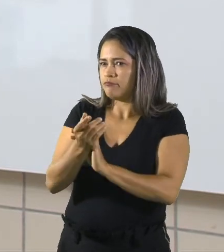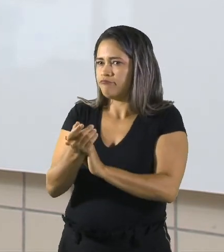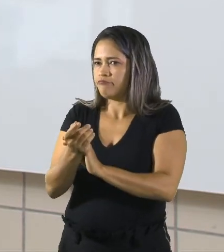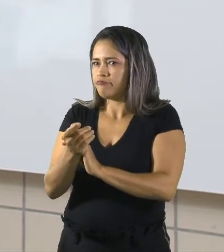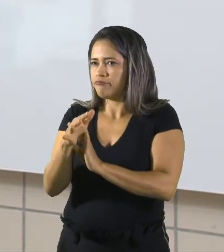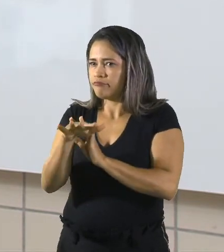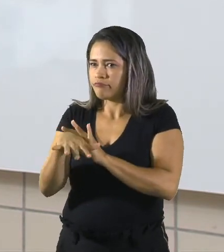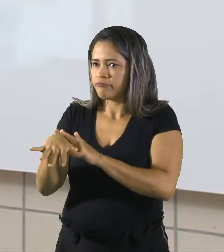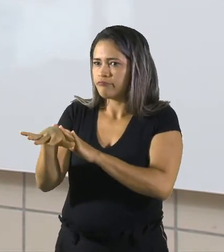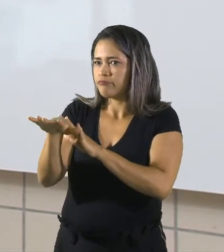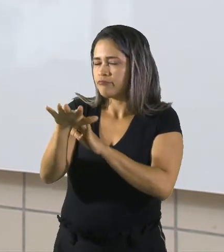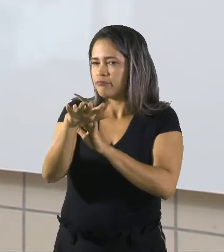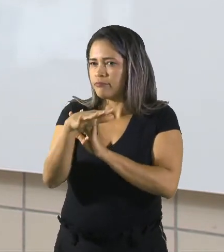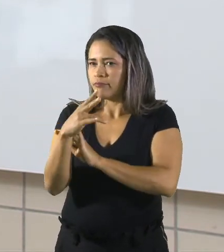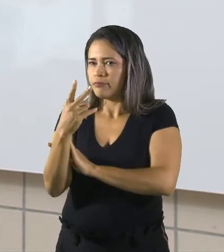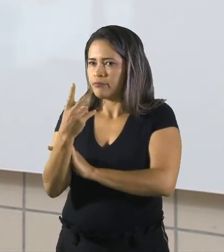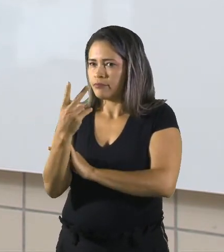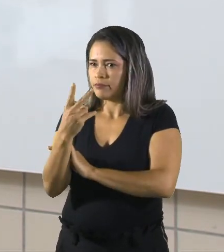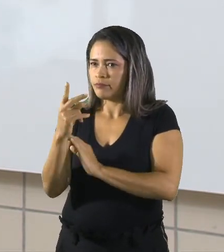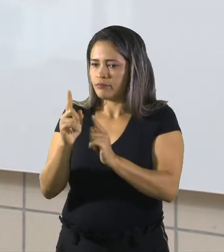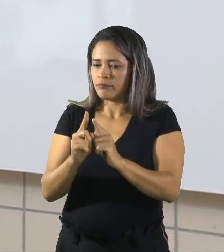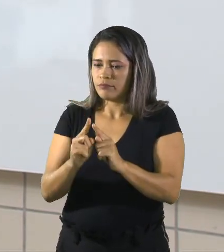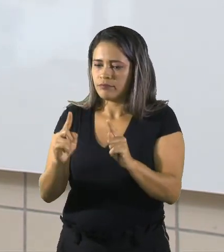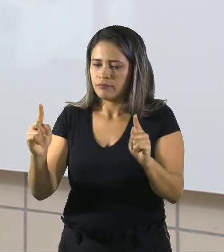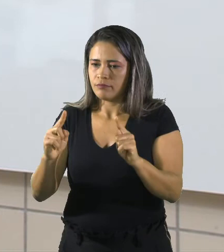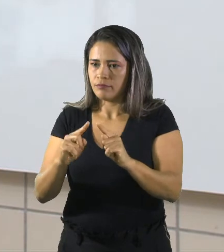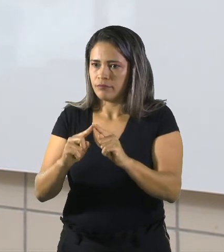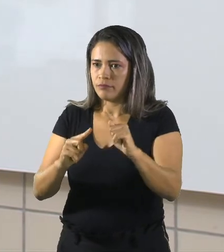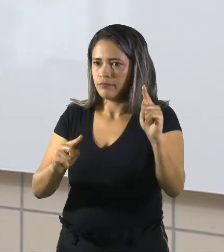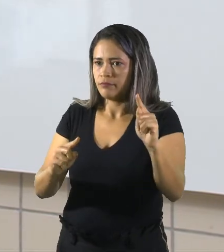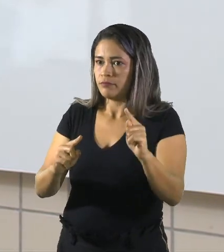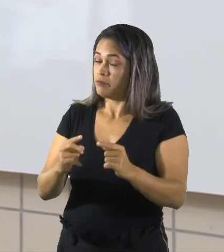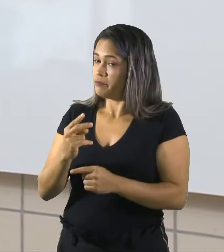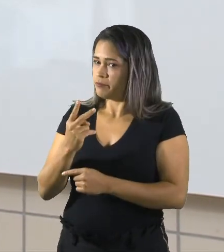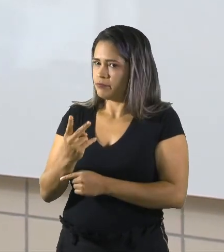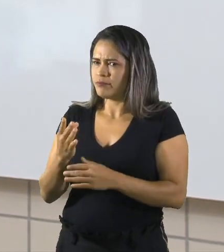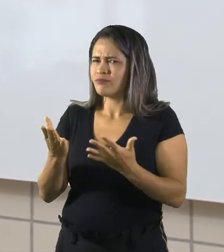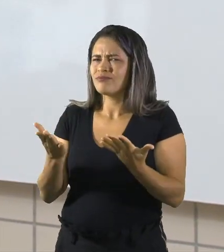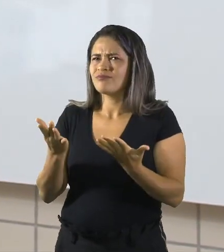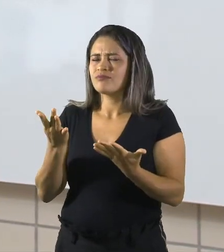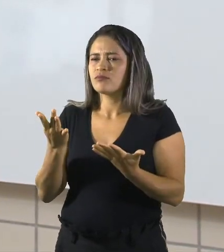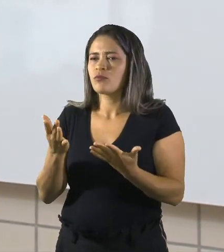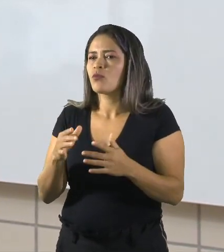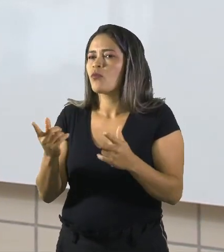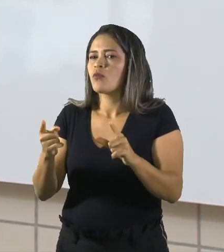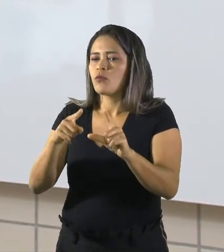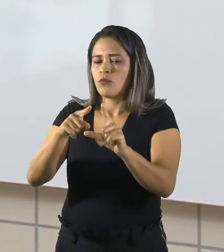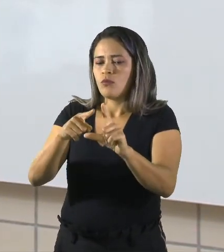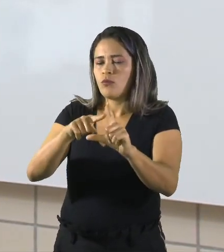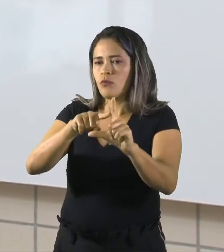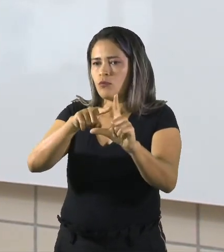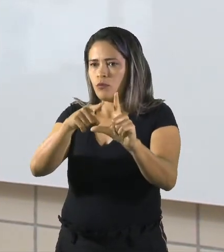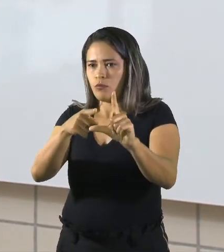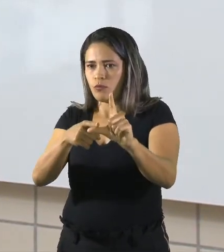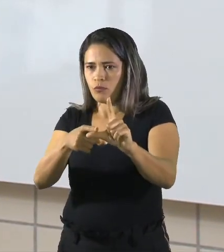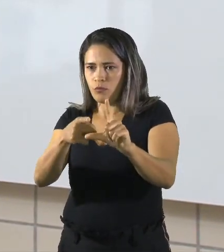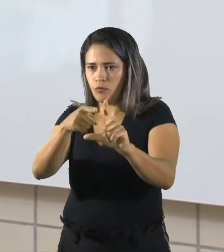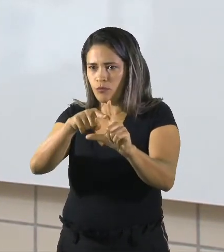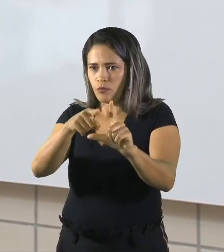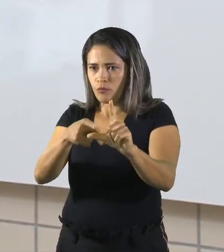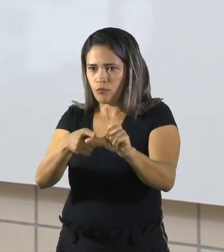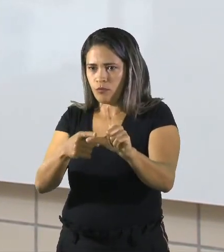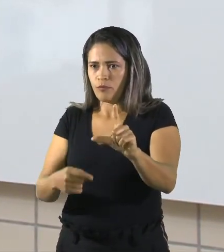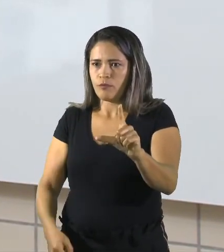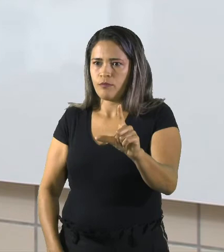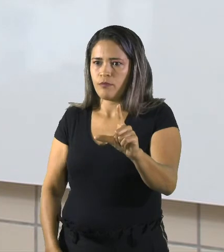região formada por 2 semirretas, tá? Então, eu quero saber quanto mede esse ângulo menor